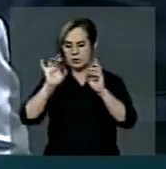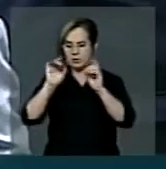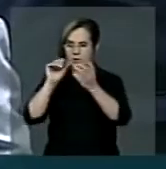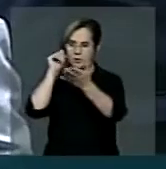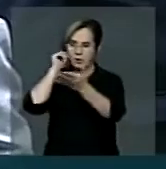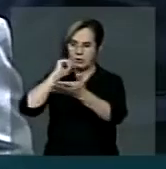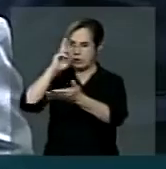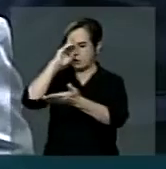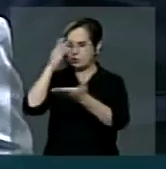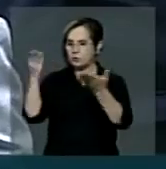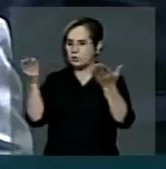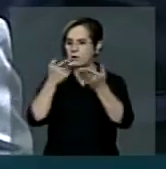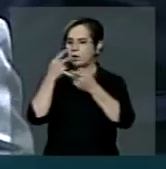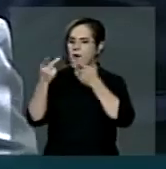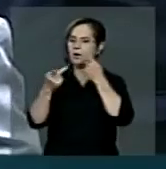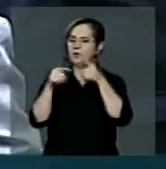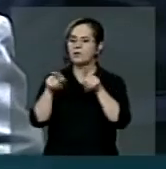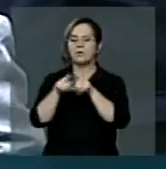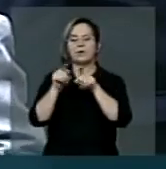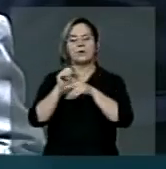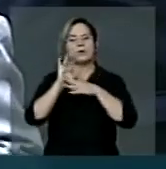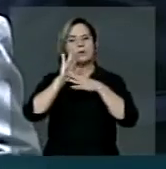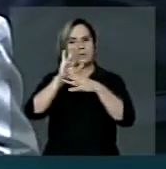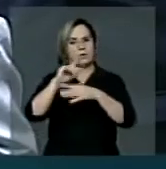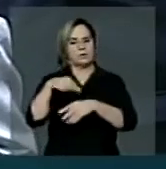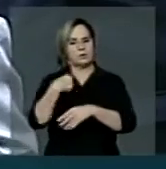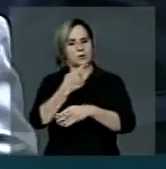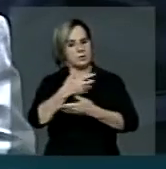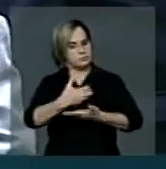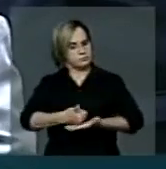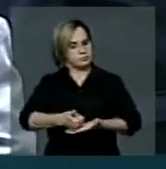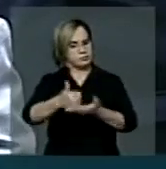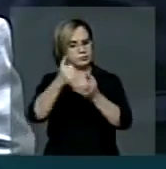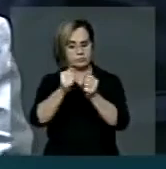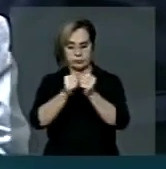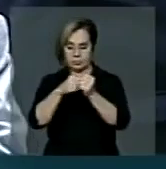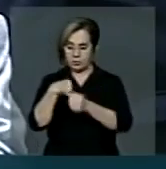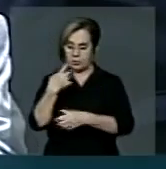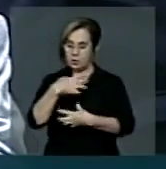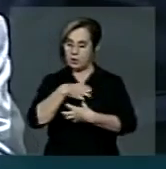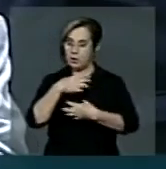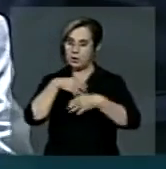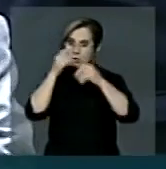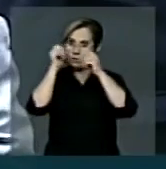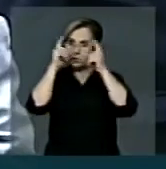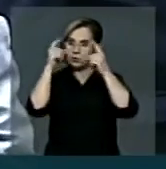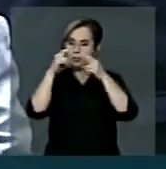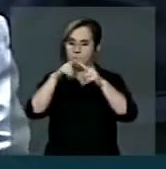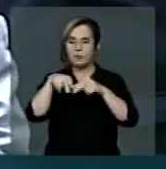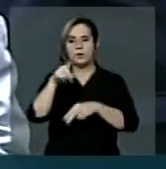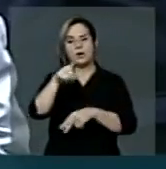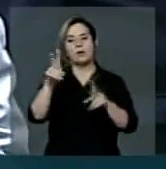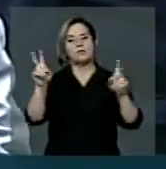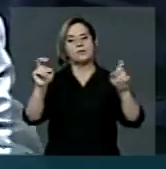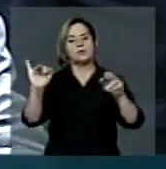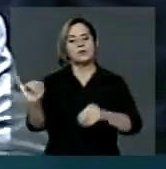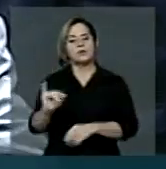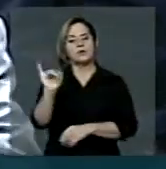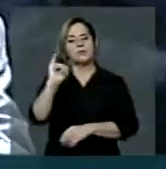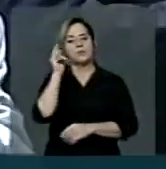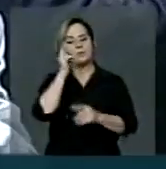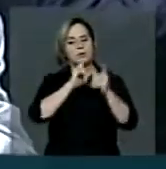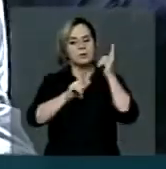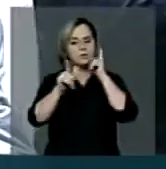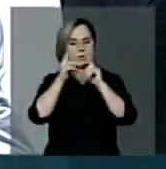na tribuna concorre para que nós nos sintamos advertidos da relevância desse tema e possamos nos